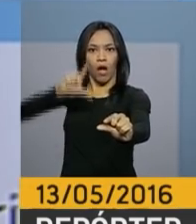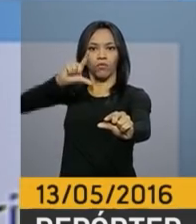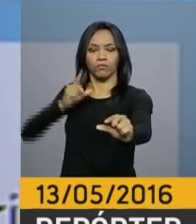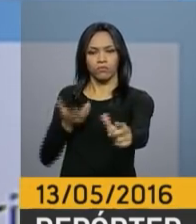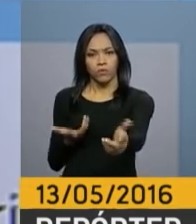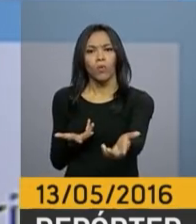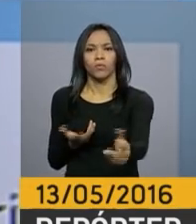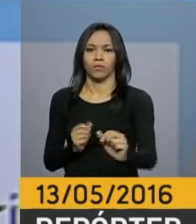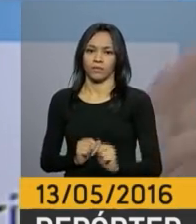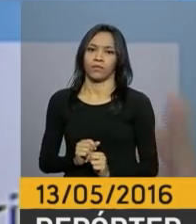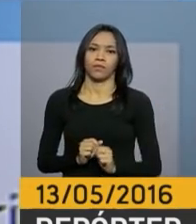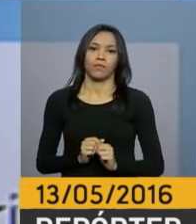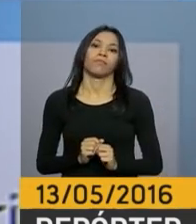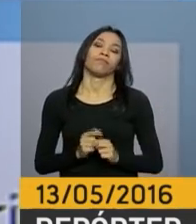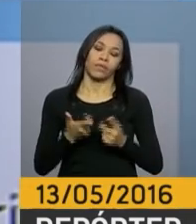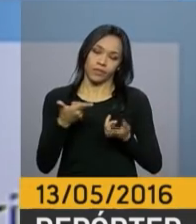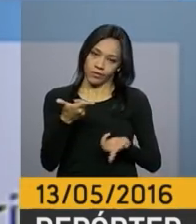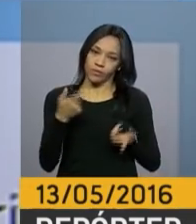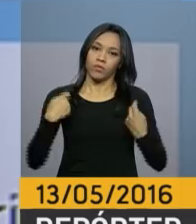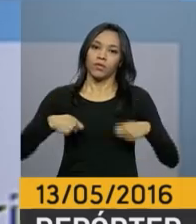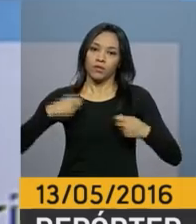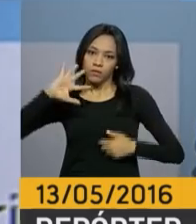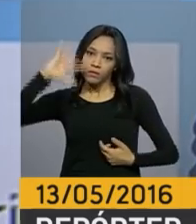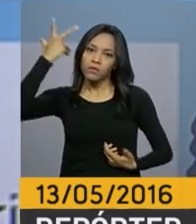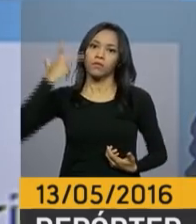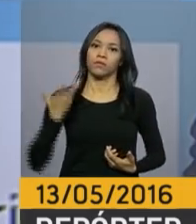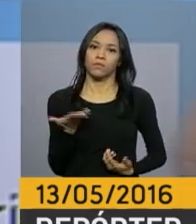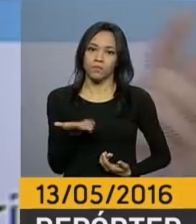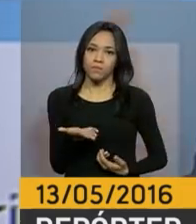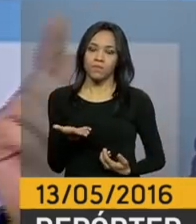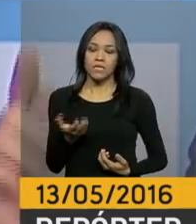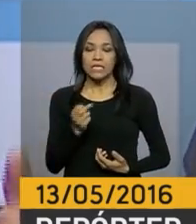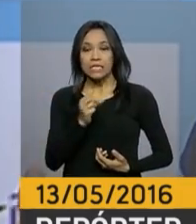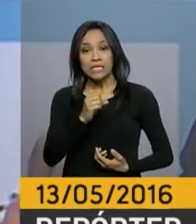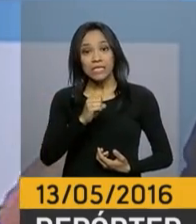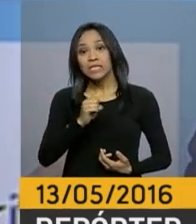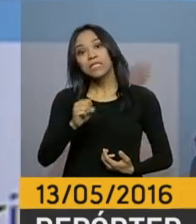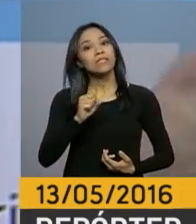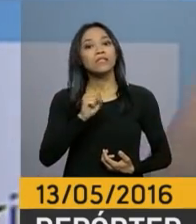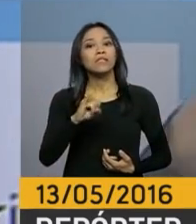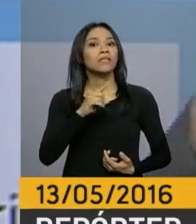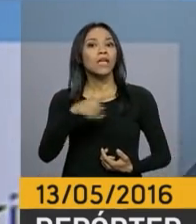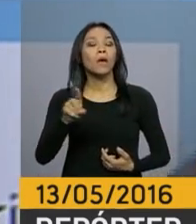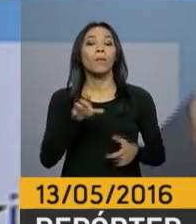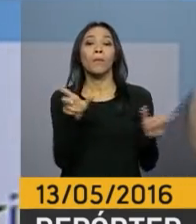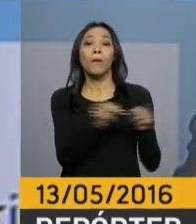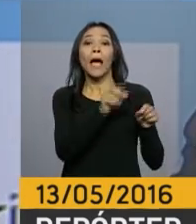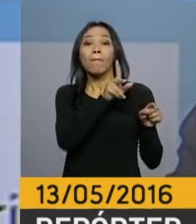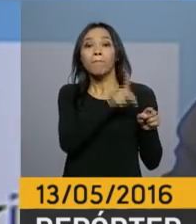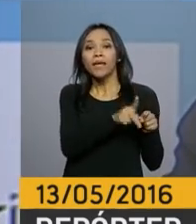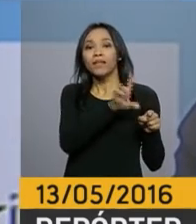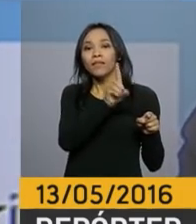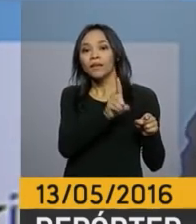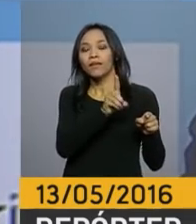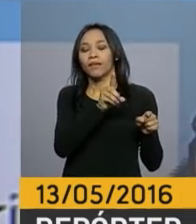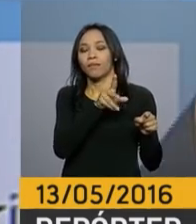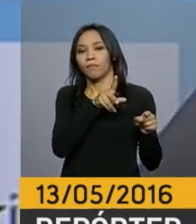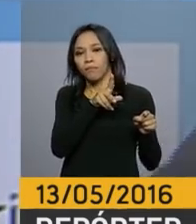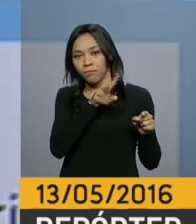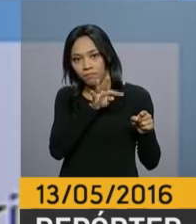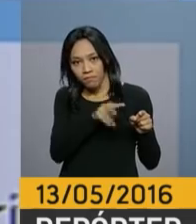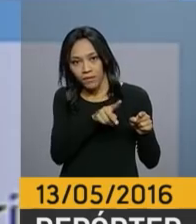isso eu vejo que precisa ser solucionado né senão a PDP que poderia parecer uma